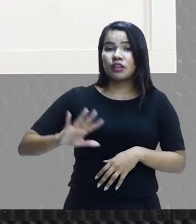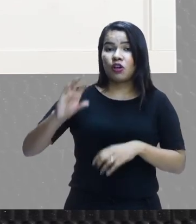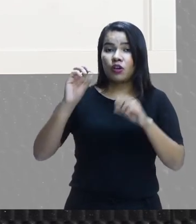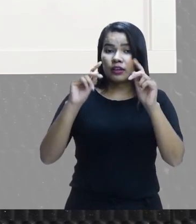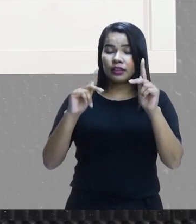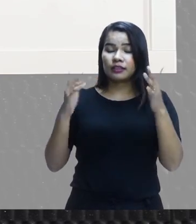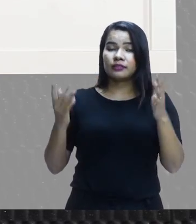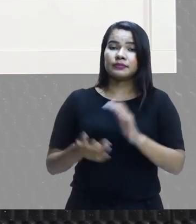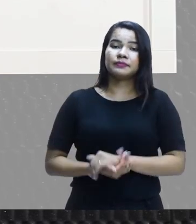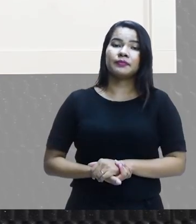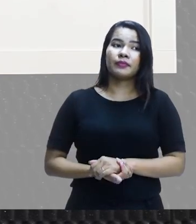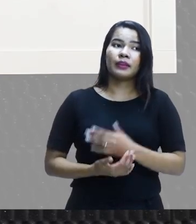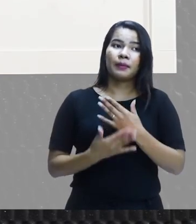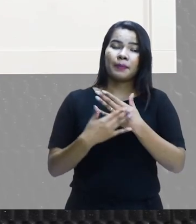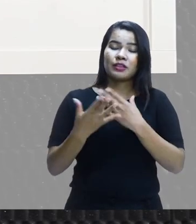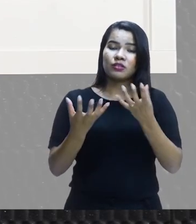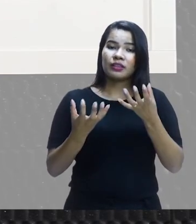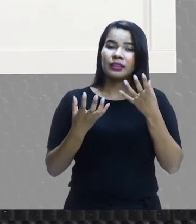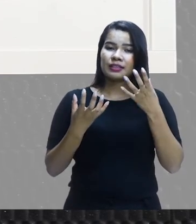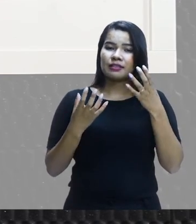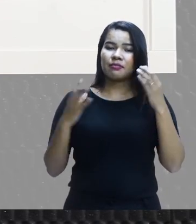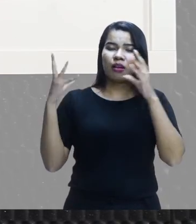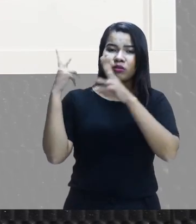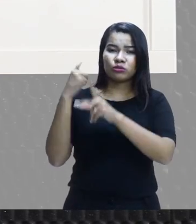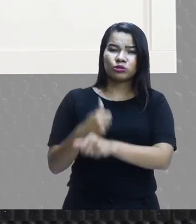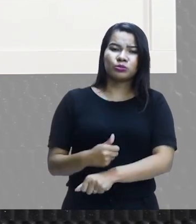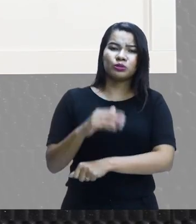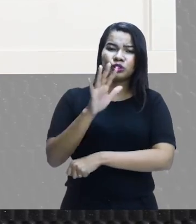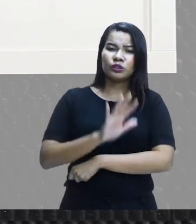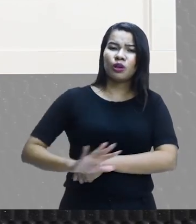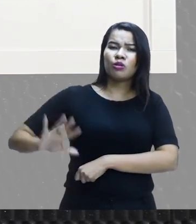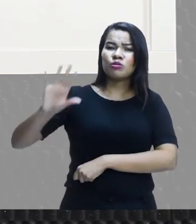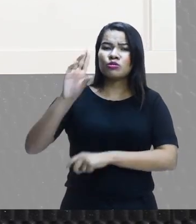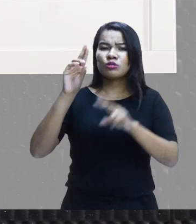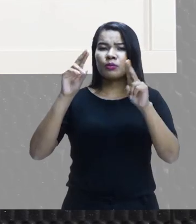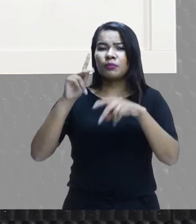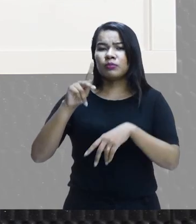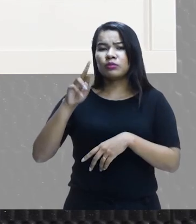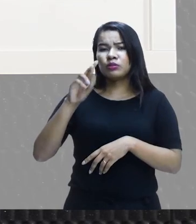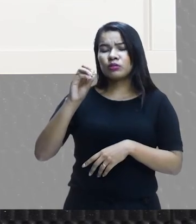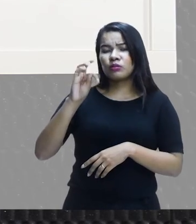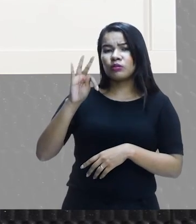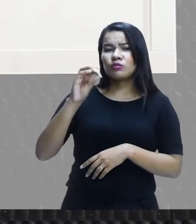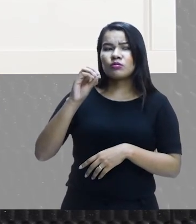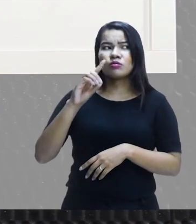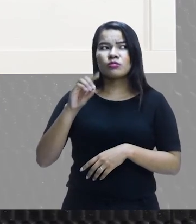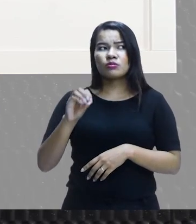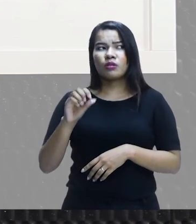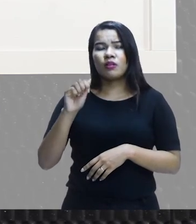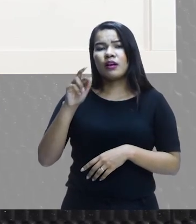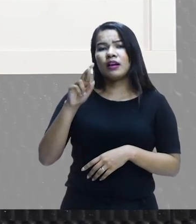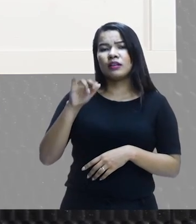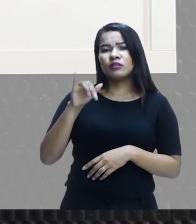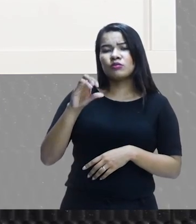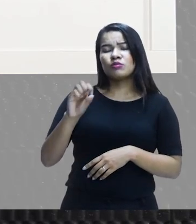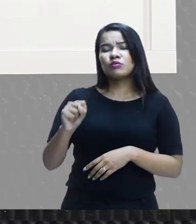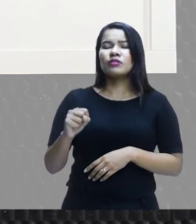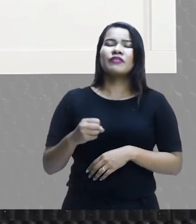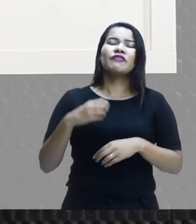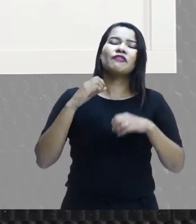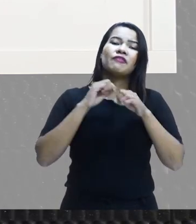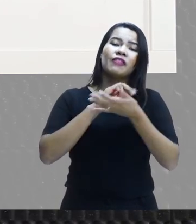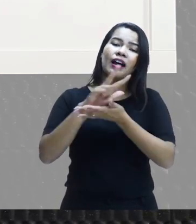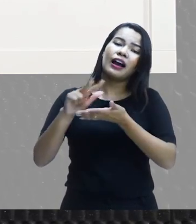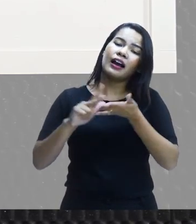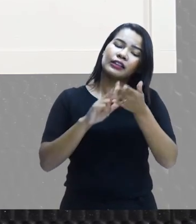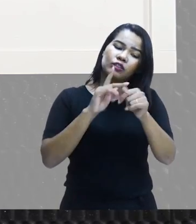tá ok? No mais, eu quis dar, na realidade, uma revisão geral para vocês sobre protozoários. Existem vários tipos de doenças causadas por